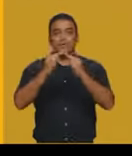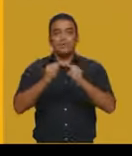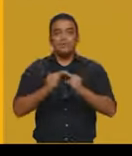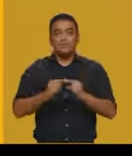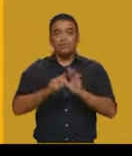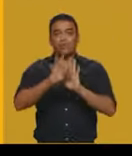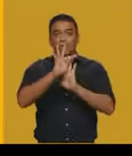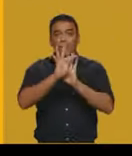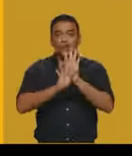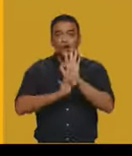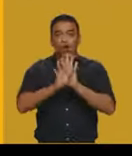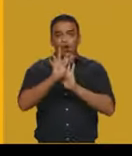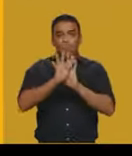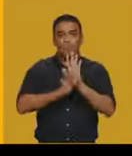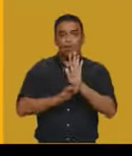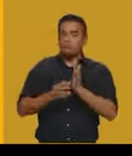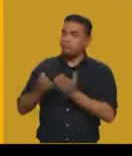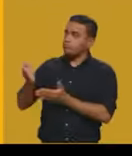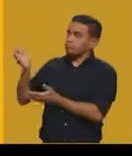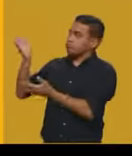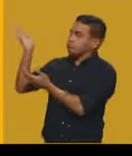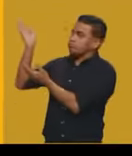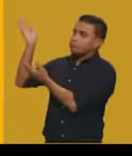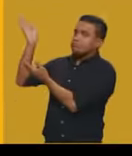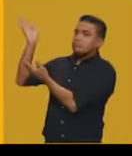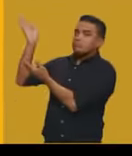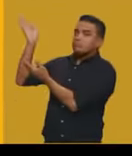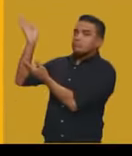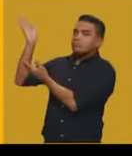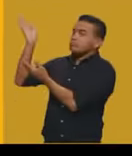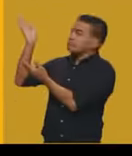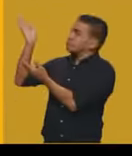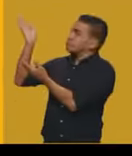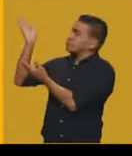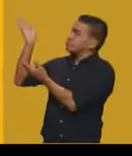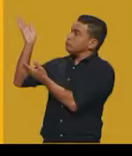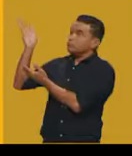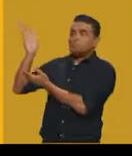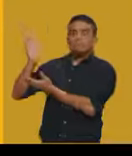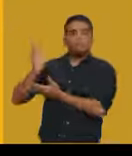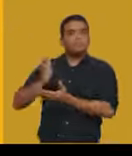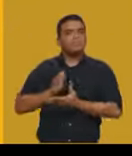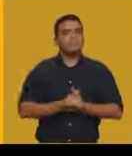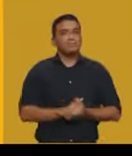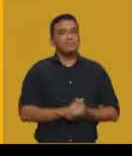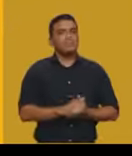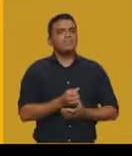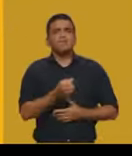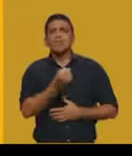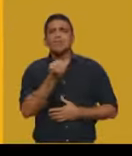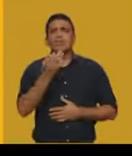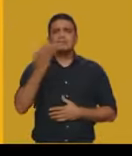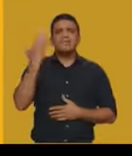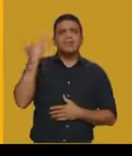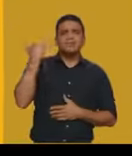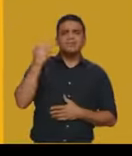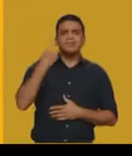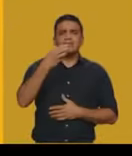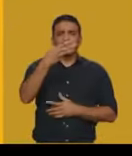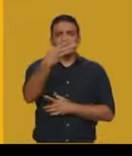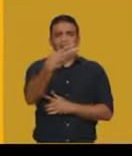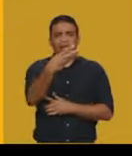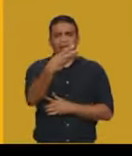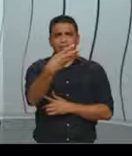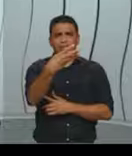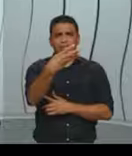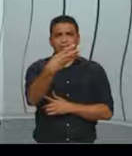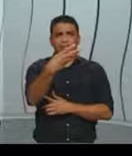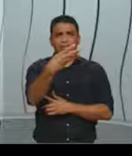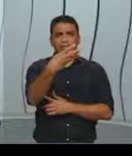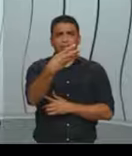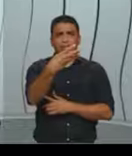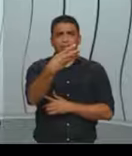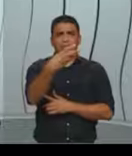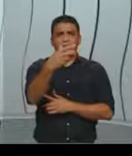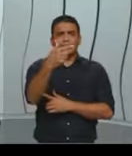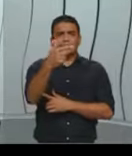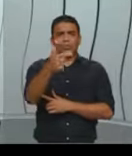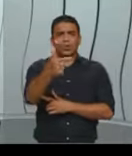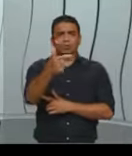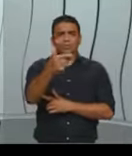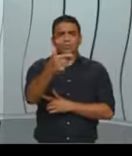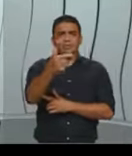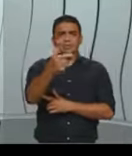fórmula de combinação, a gente vai jogar isso tudo na fórmula. Quantos que a gente tinha achado lá? 3,